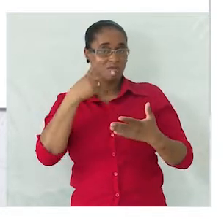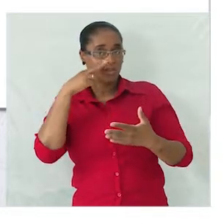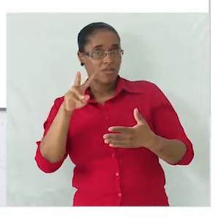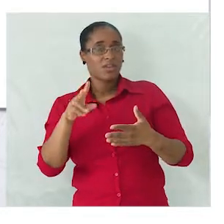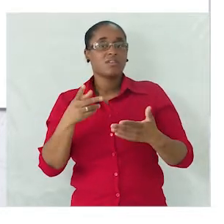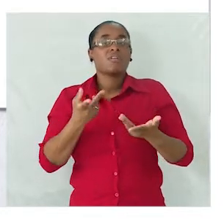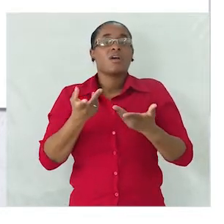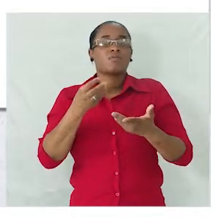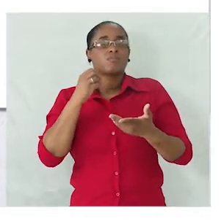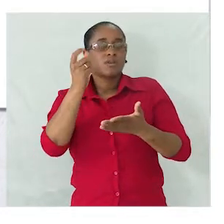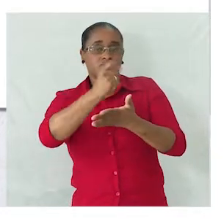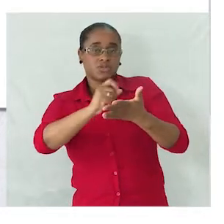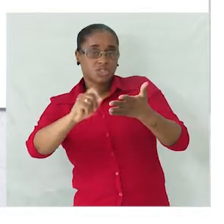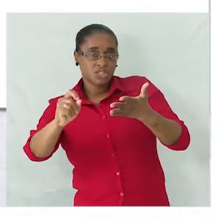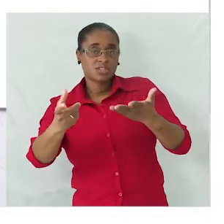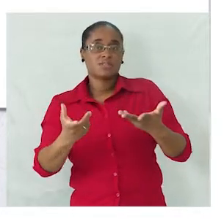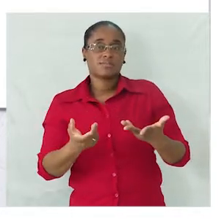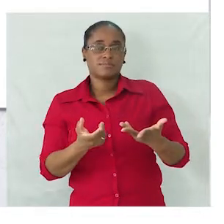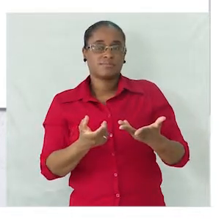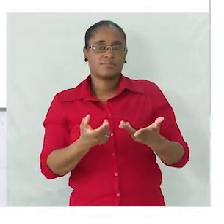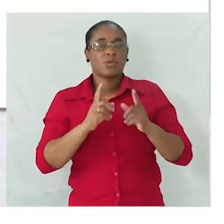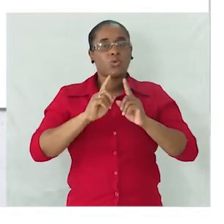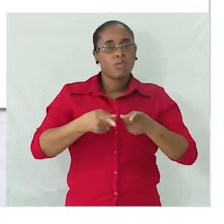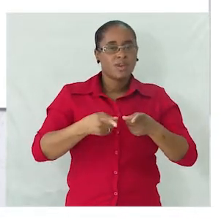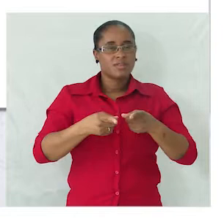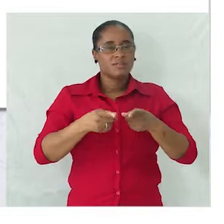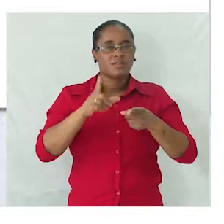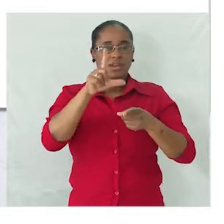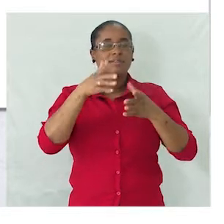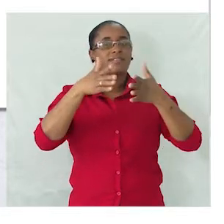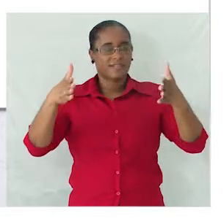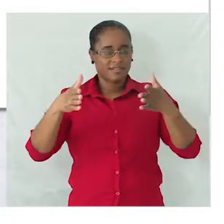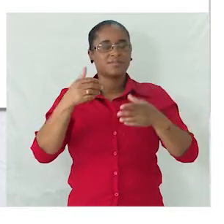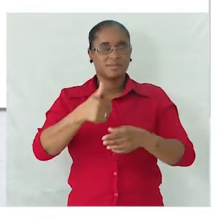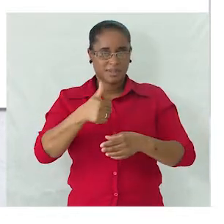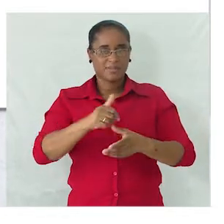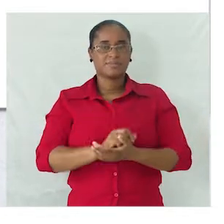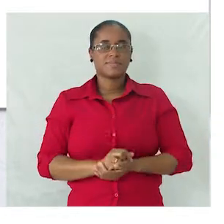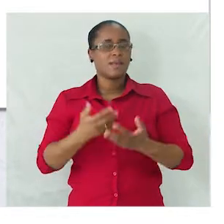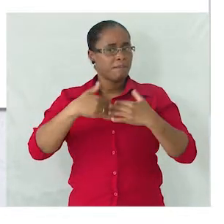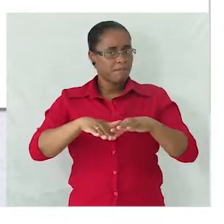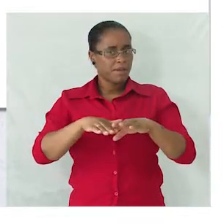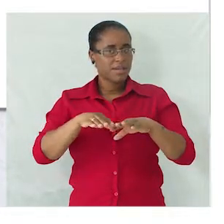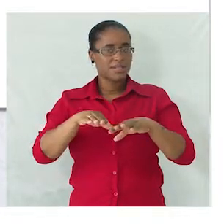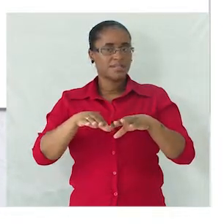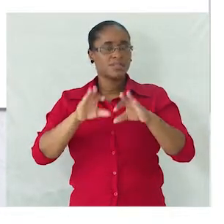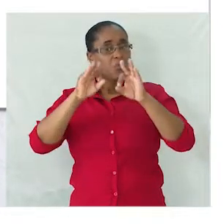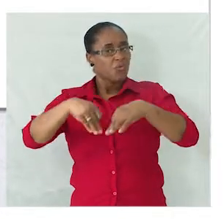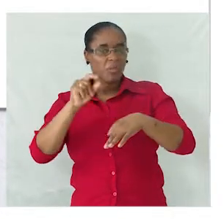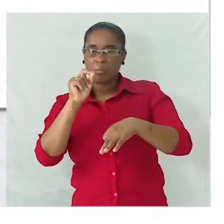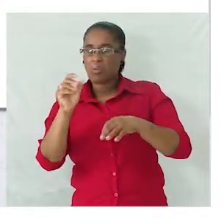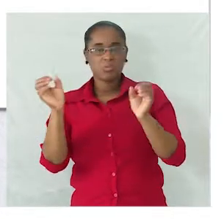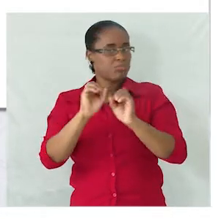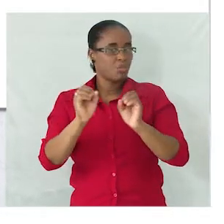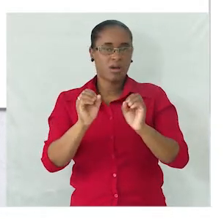escrita. Começa com uma letra maiúscula, muito bem, mas não tem a sua sinalização, não tem